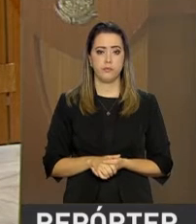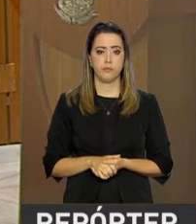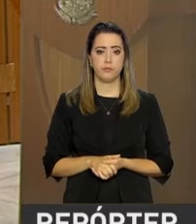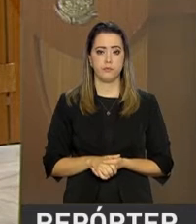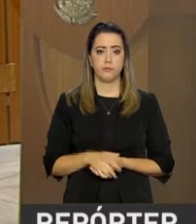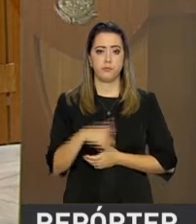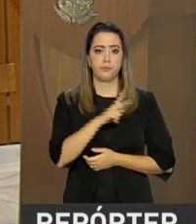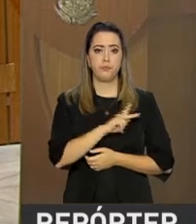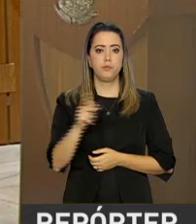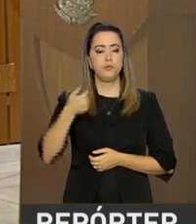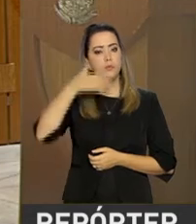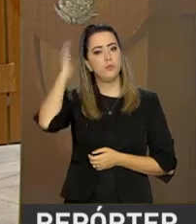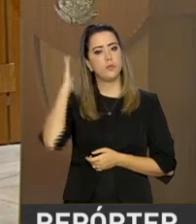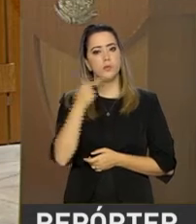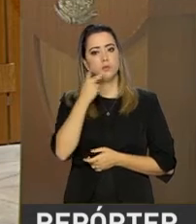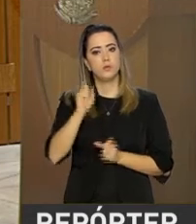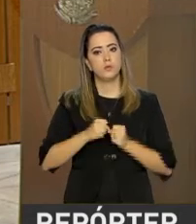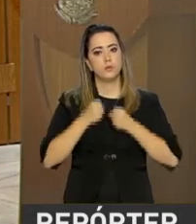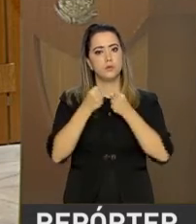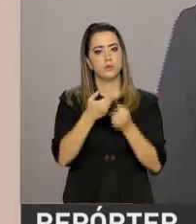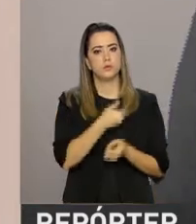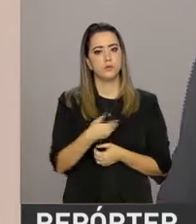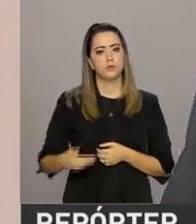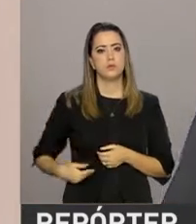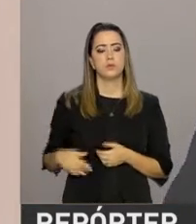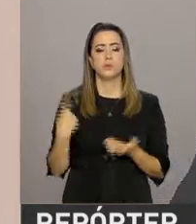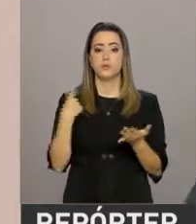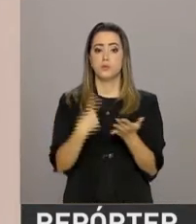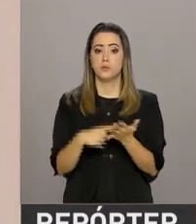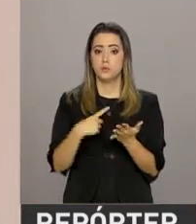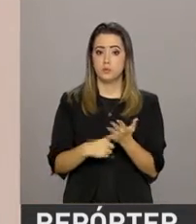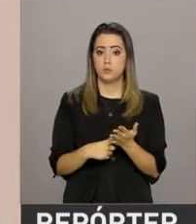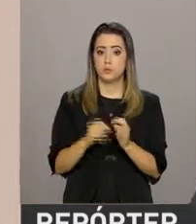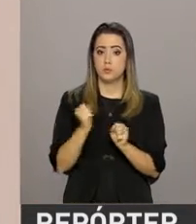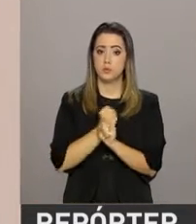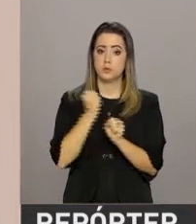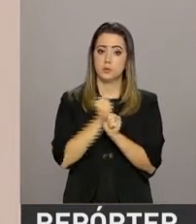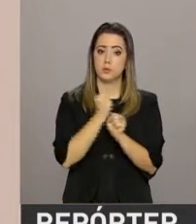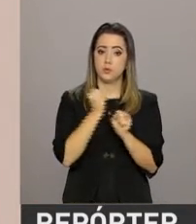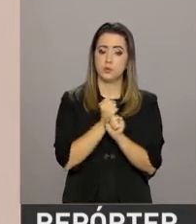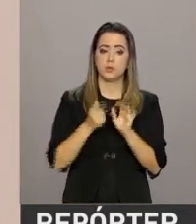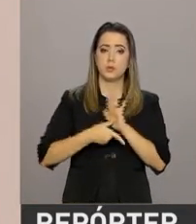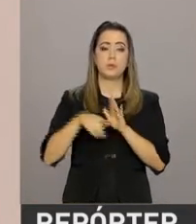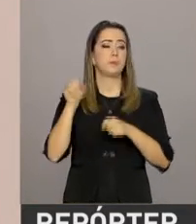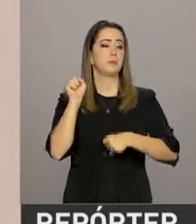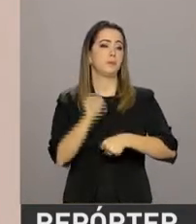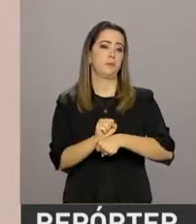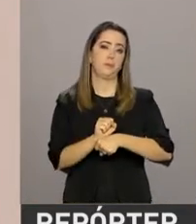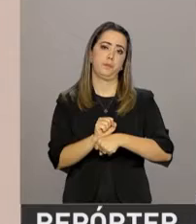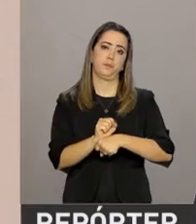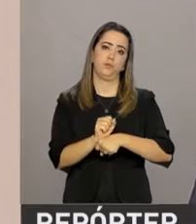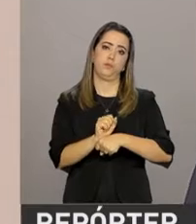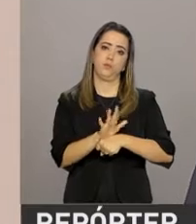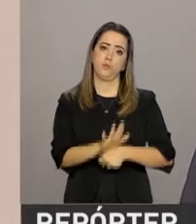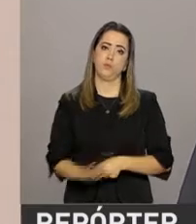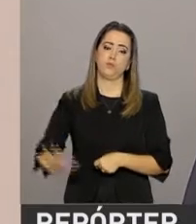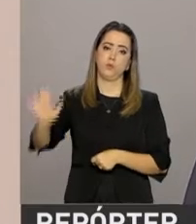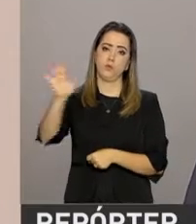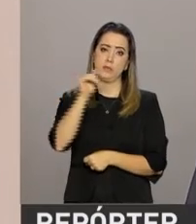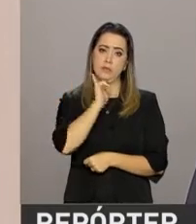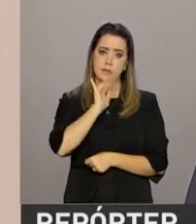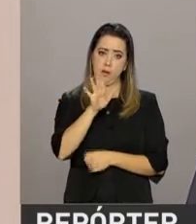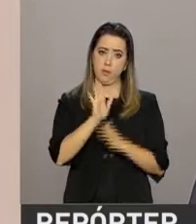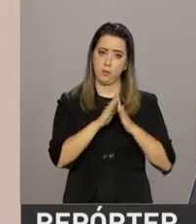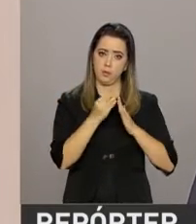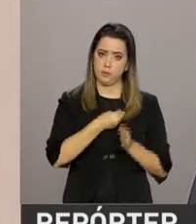presidente Michel Temer falou do empenho do governo em concluir obras que estavam paradas em todo o país, como as moradias do Minha